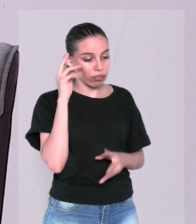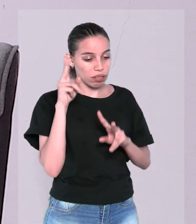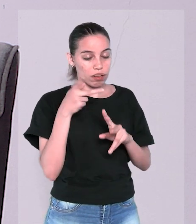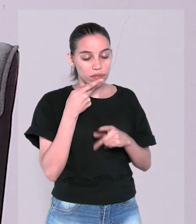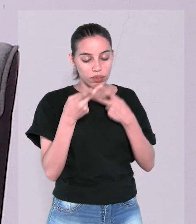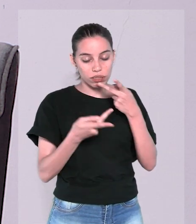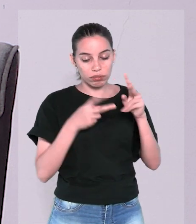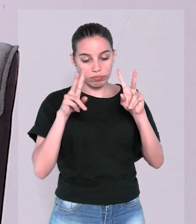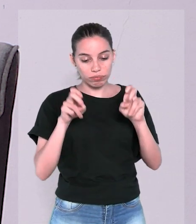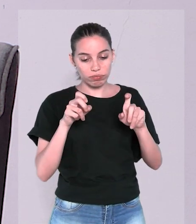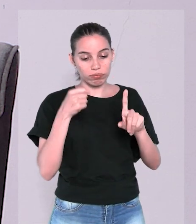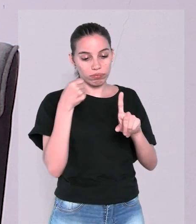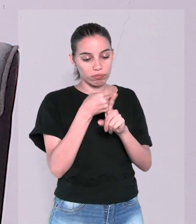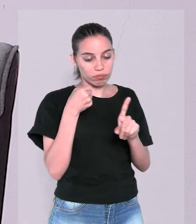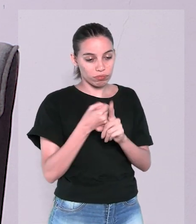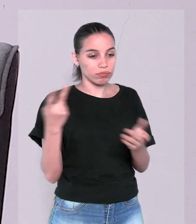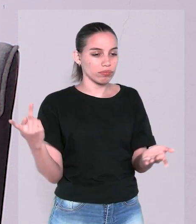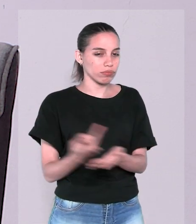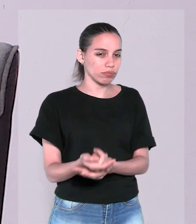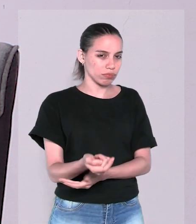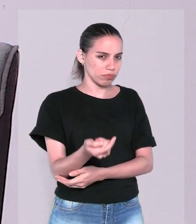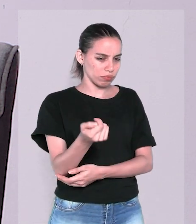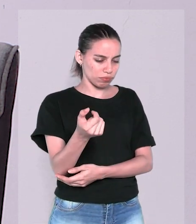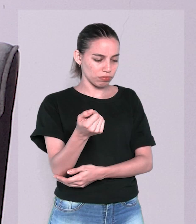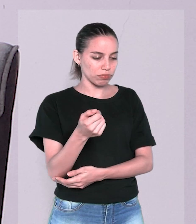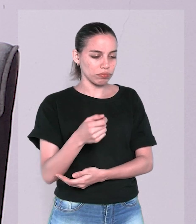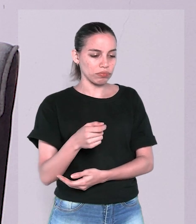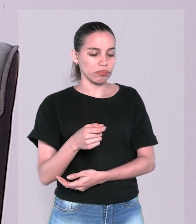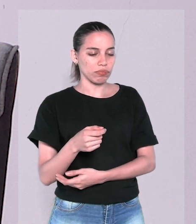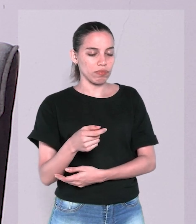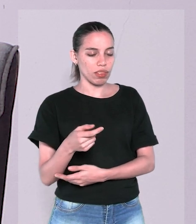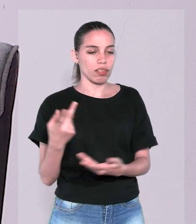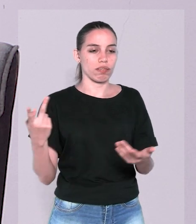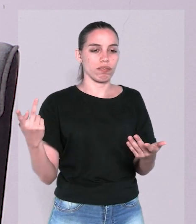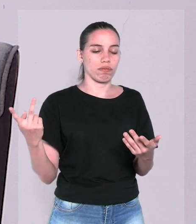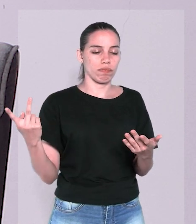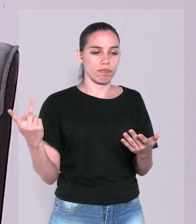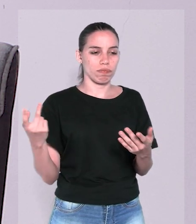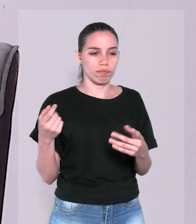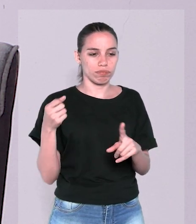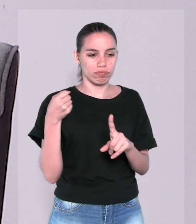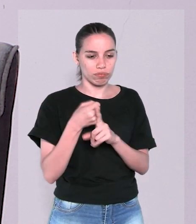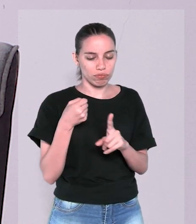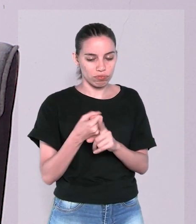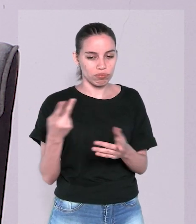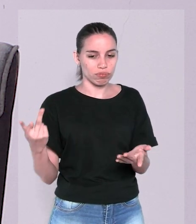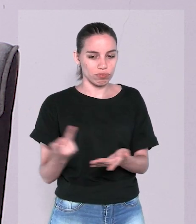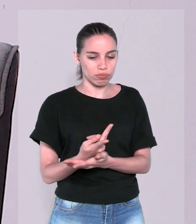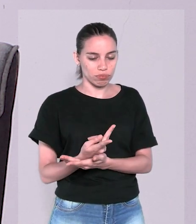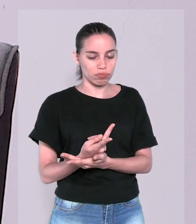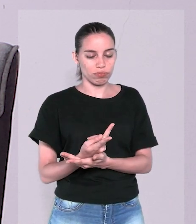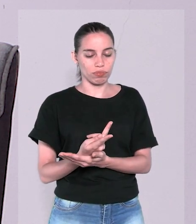essas violências estão atravessadas no que a gente vê presente nas